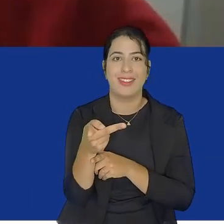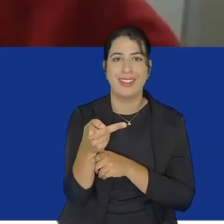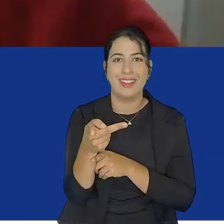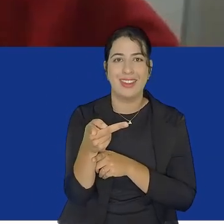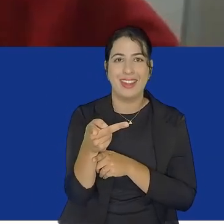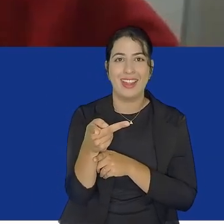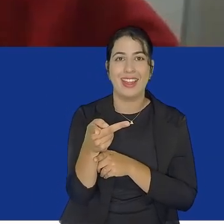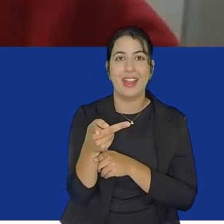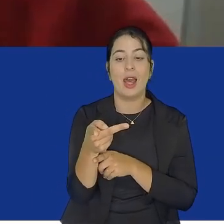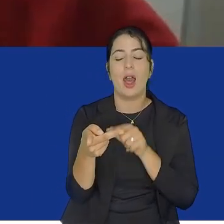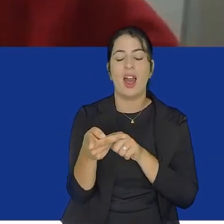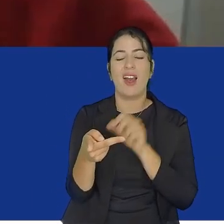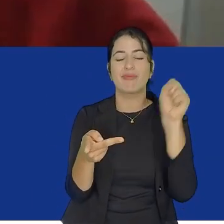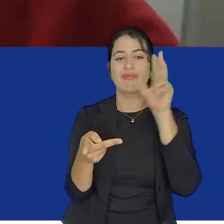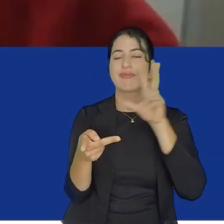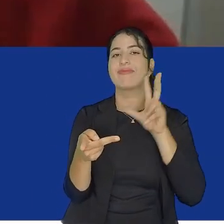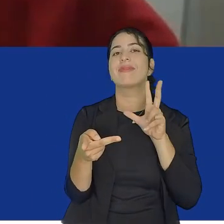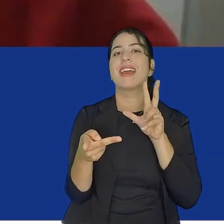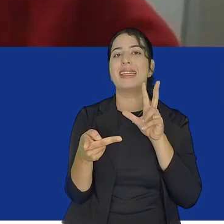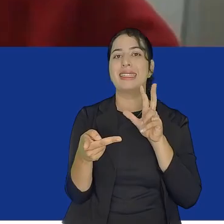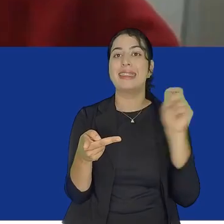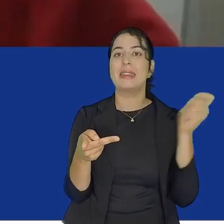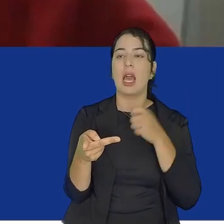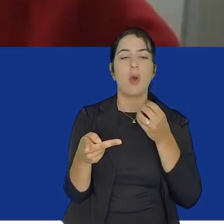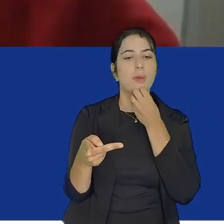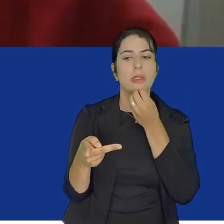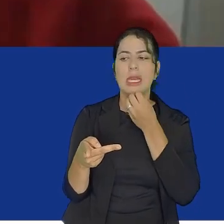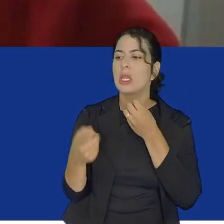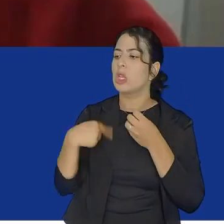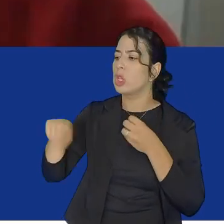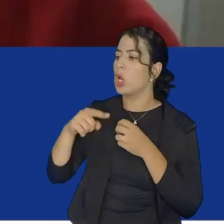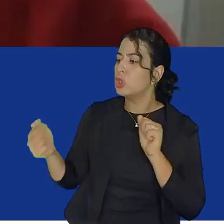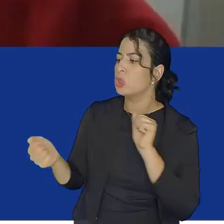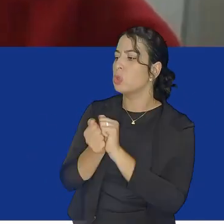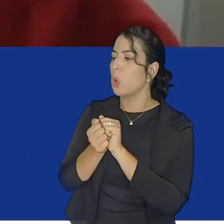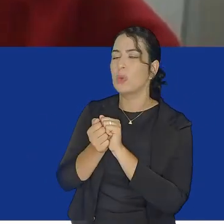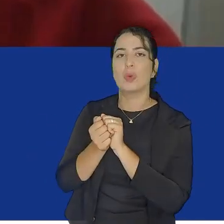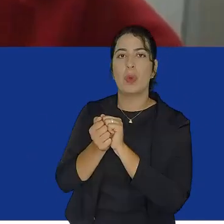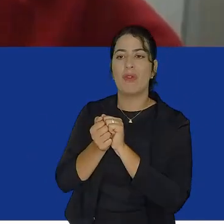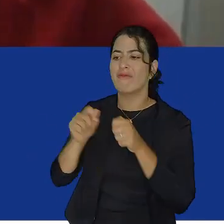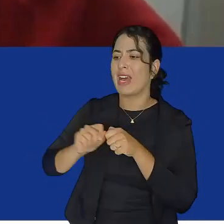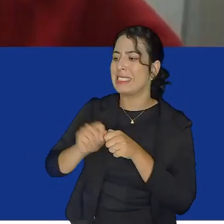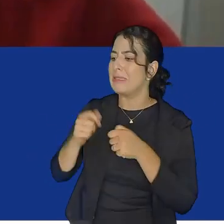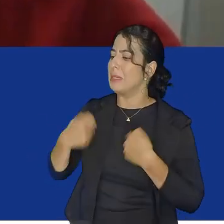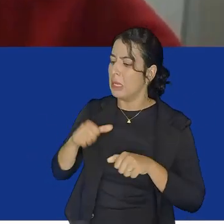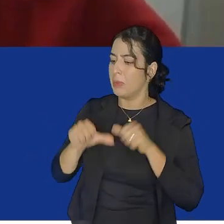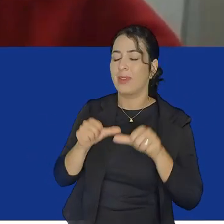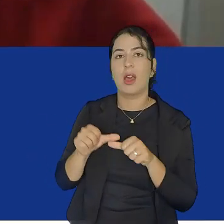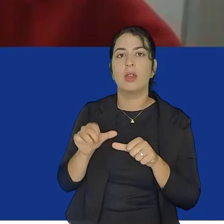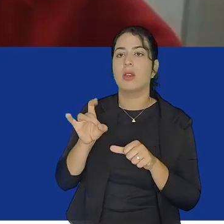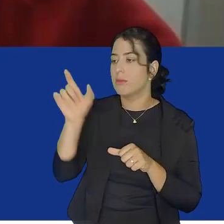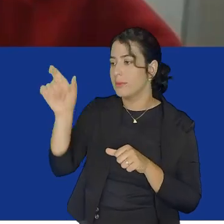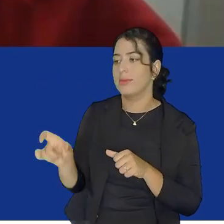como sinalizador e como oportunidade de rever o que a gente está fazendo juntos, e não só daquela pessoa.